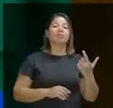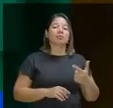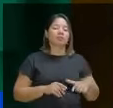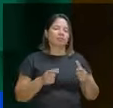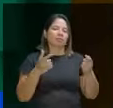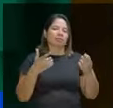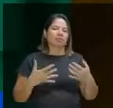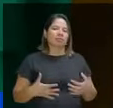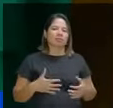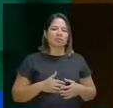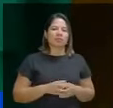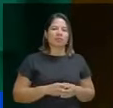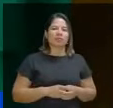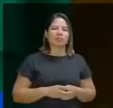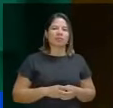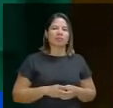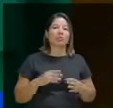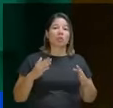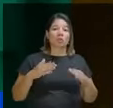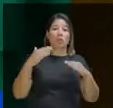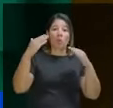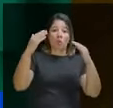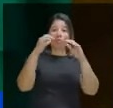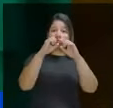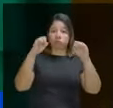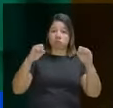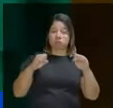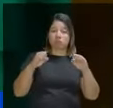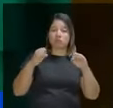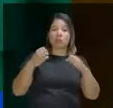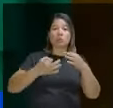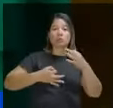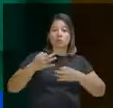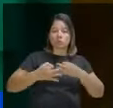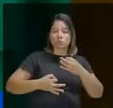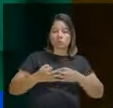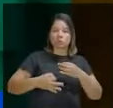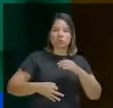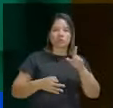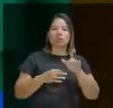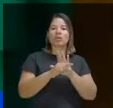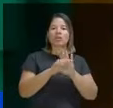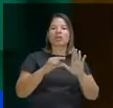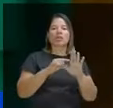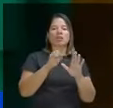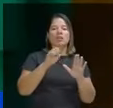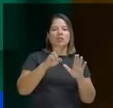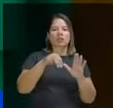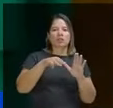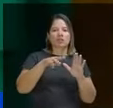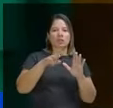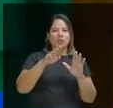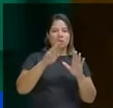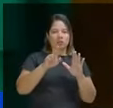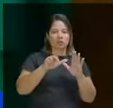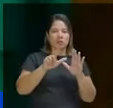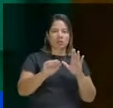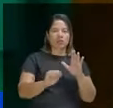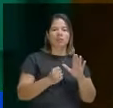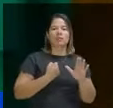ainda que o Superior Tribunal de Justiça recentemente editou a súmula 648, segundo a qual